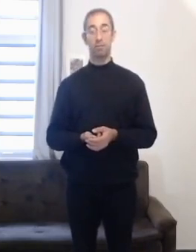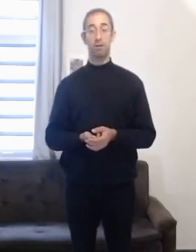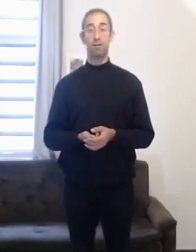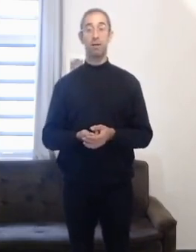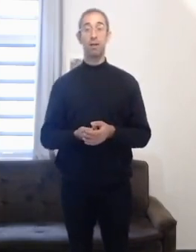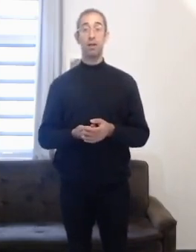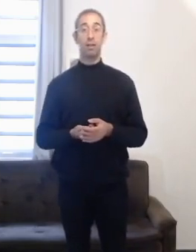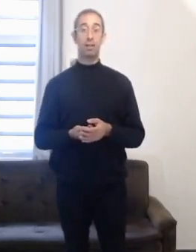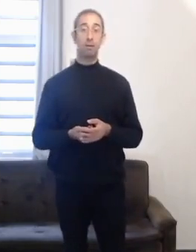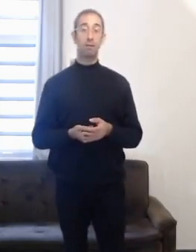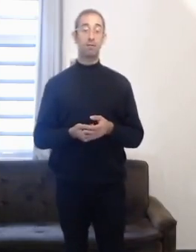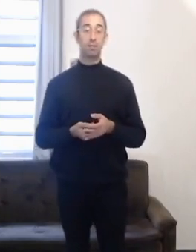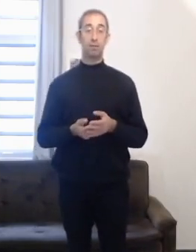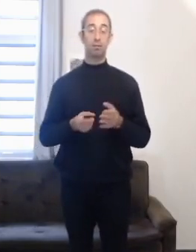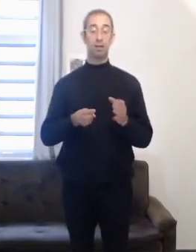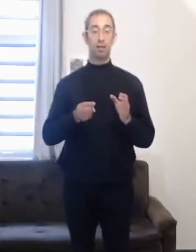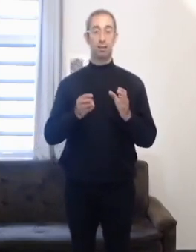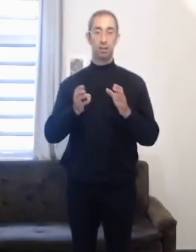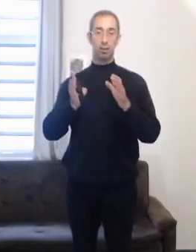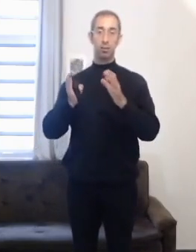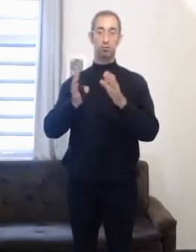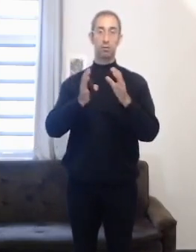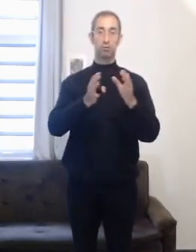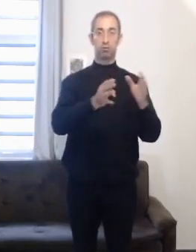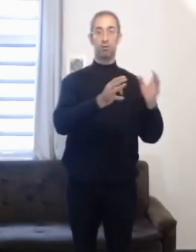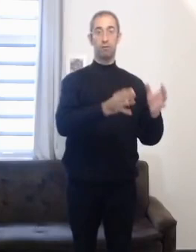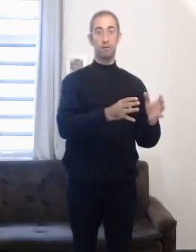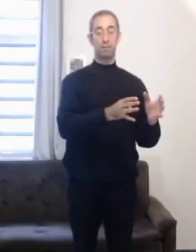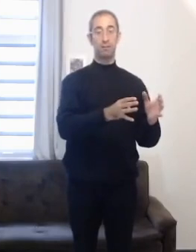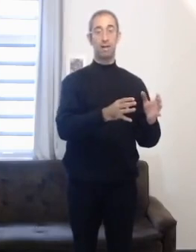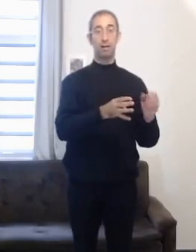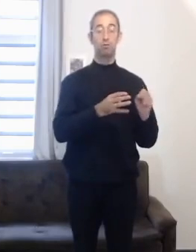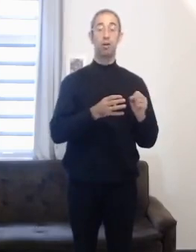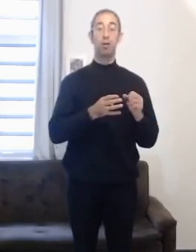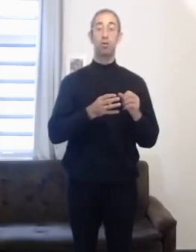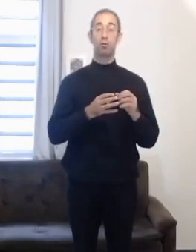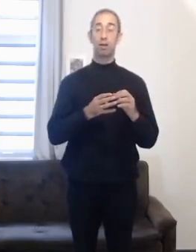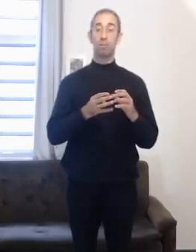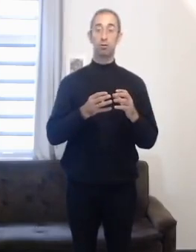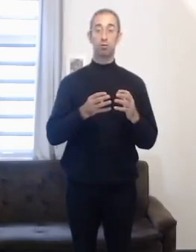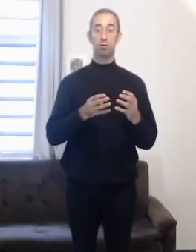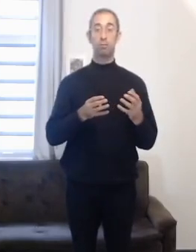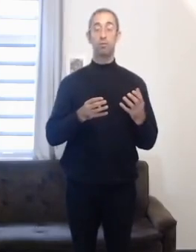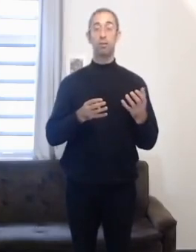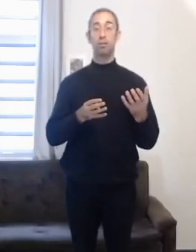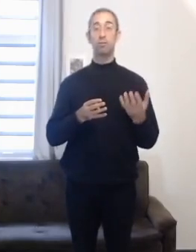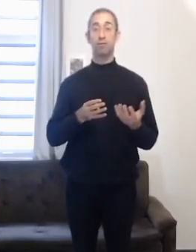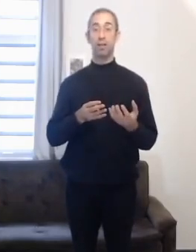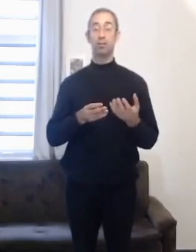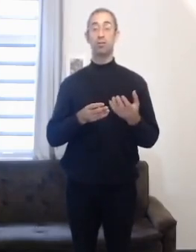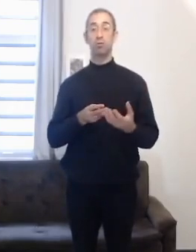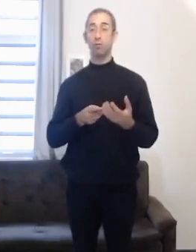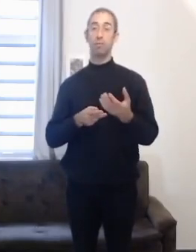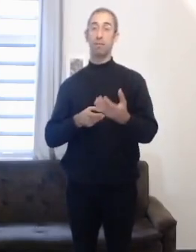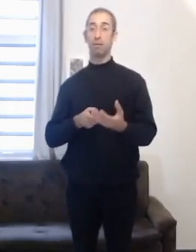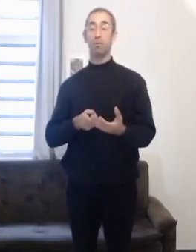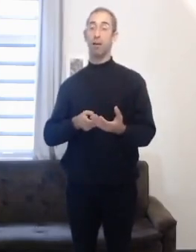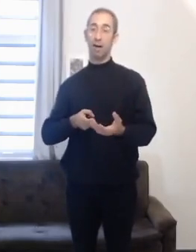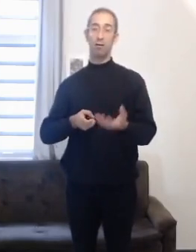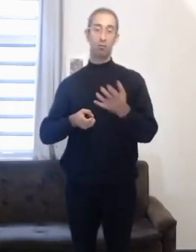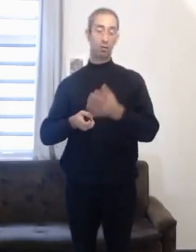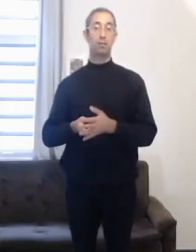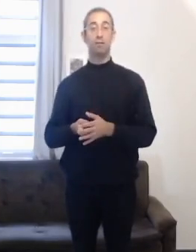relevância desse problema, e também para você saber, ok, isso já foi pesquisado. O que que eu posso contribuir de diferente de novo